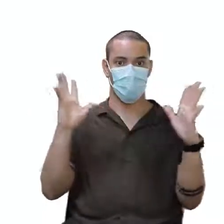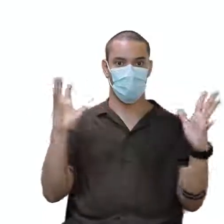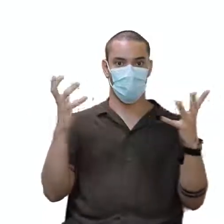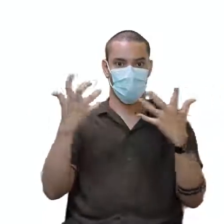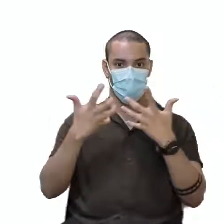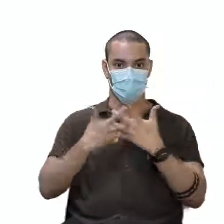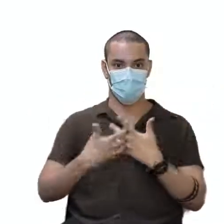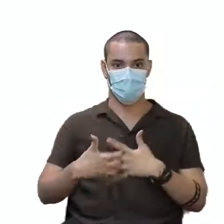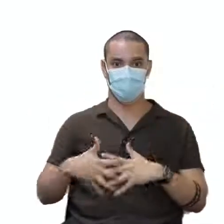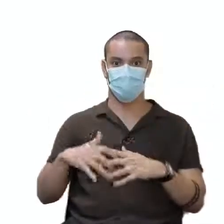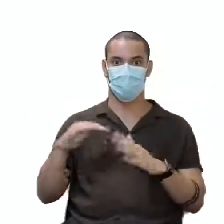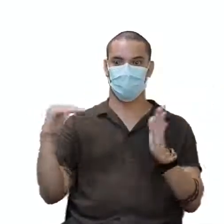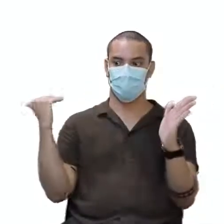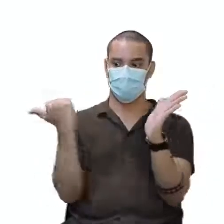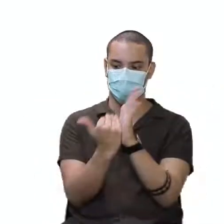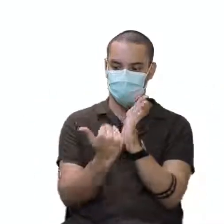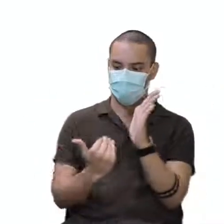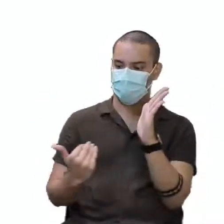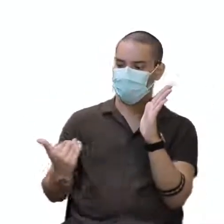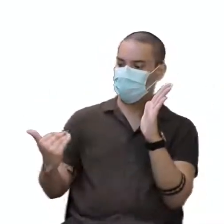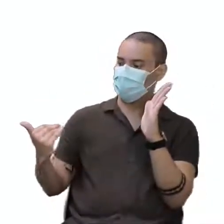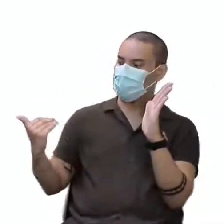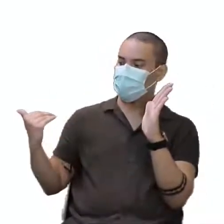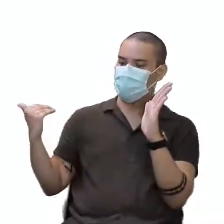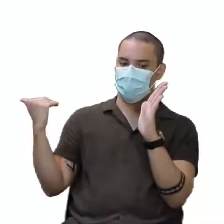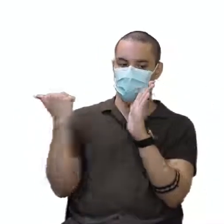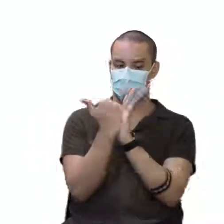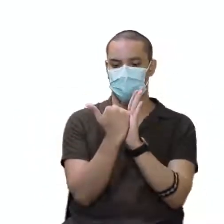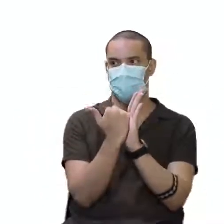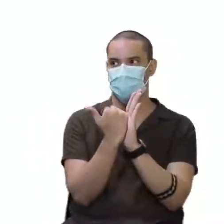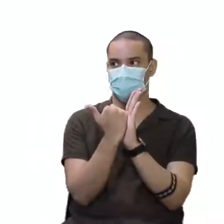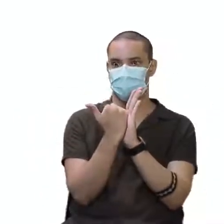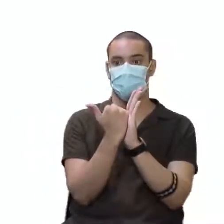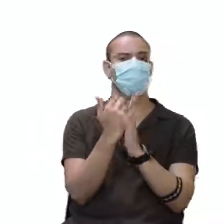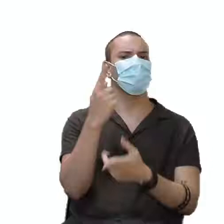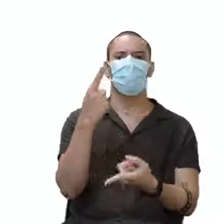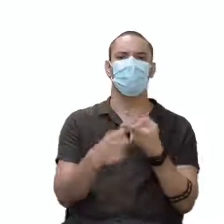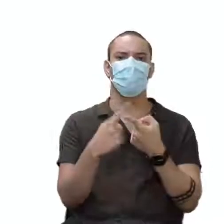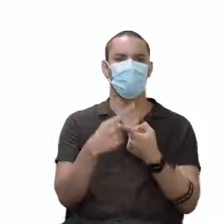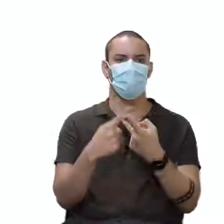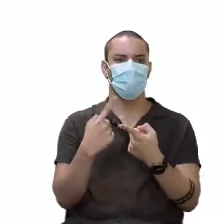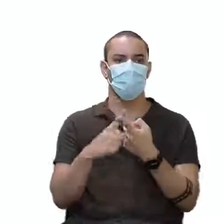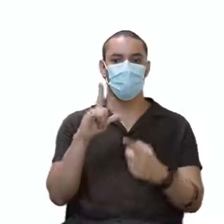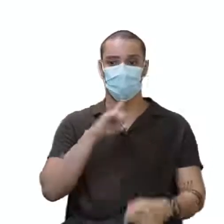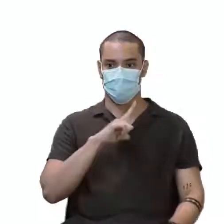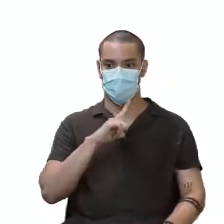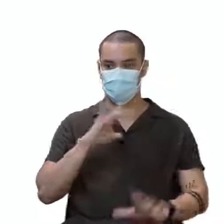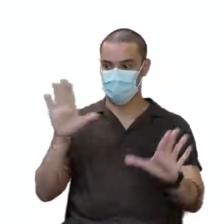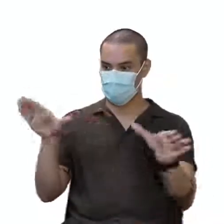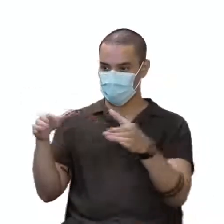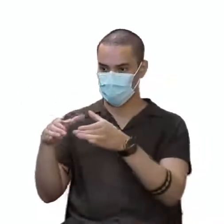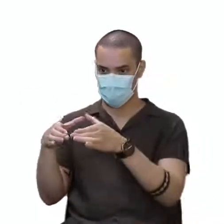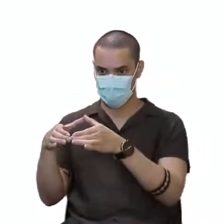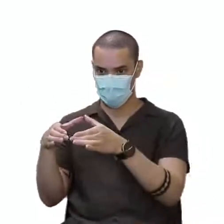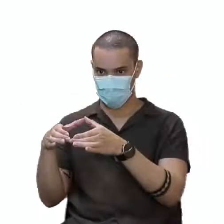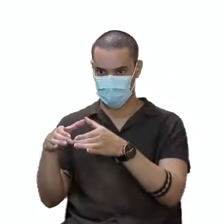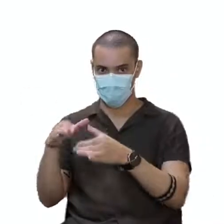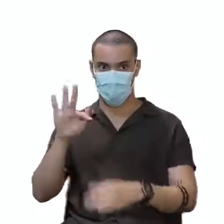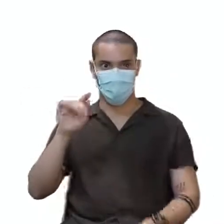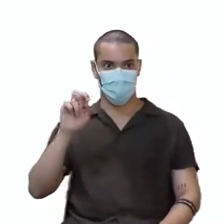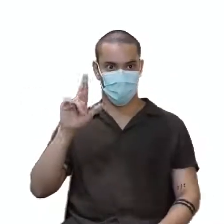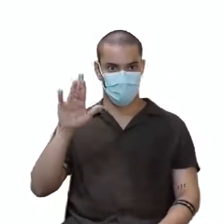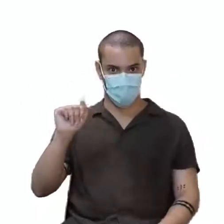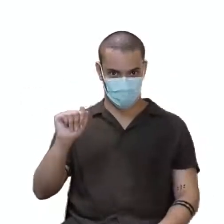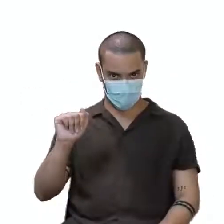complexidade vai começar a aumentar. Por quê? Além da fauna, da vegetação, da